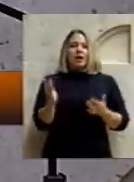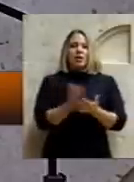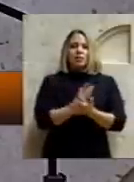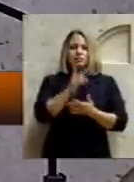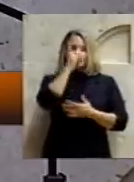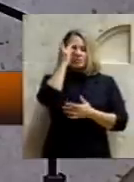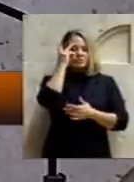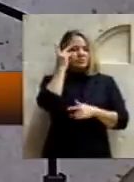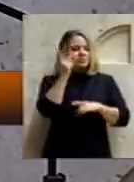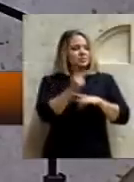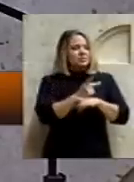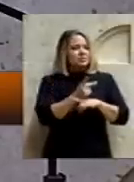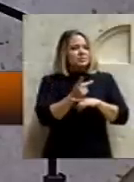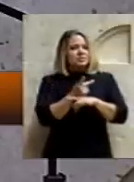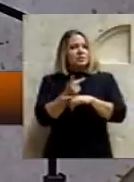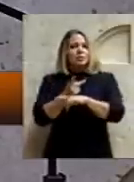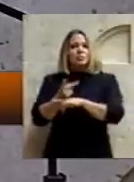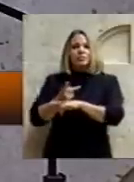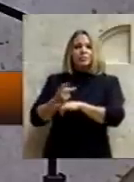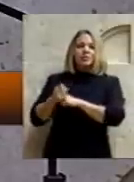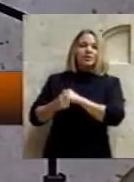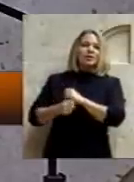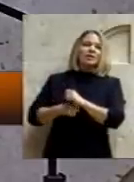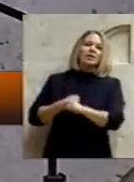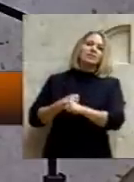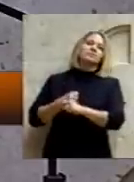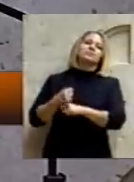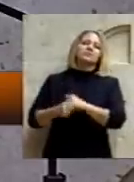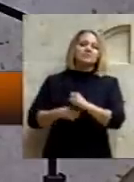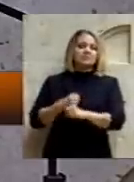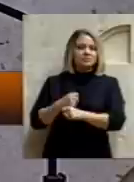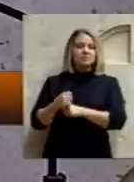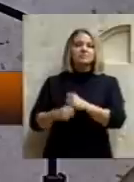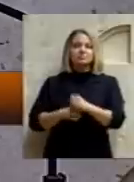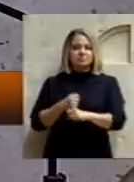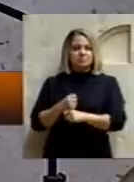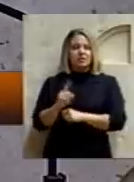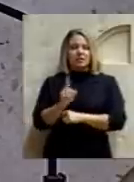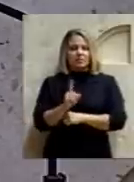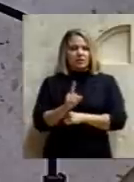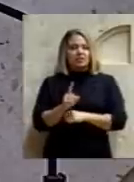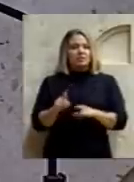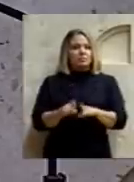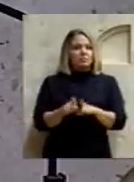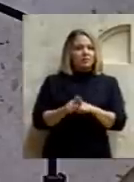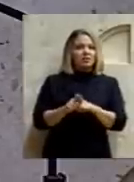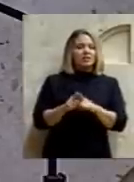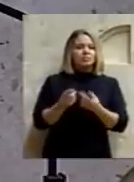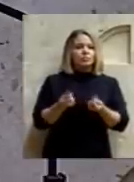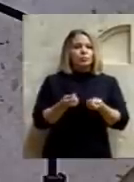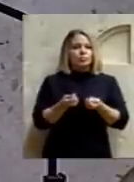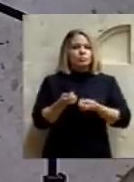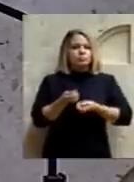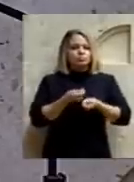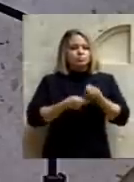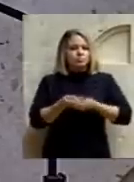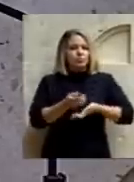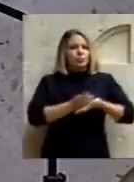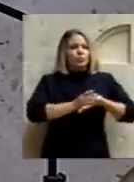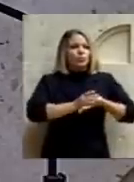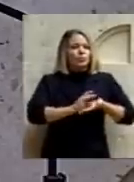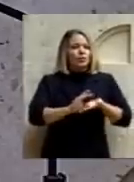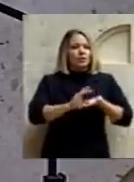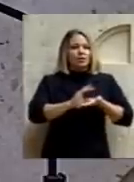se arrastam por dezenas de anos. Não é a miríade de recursos de que se